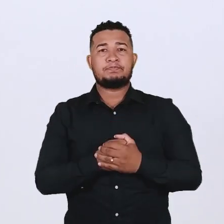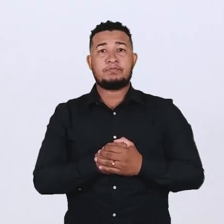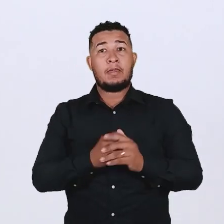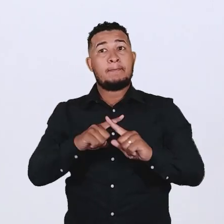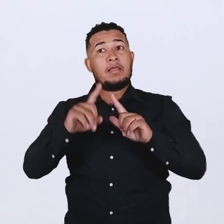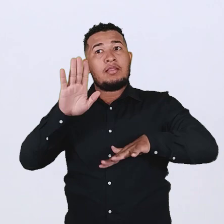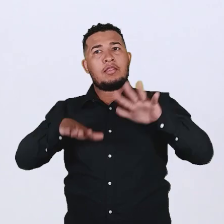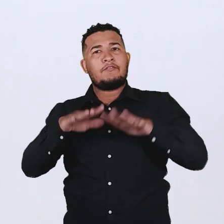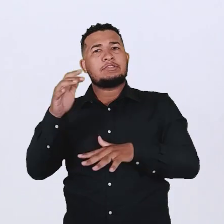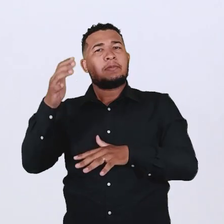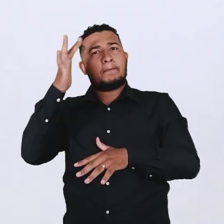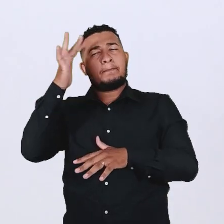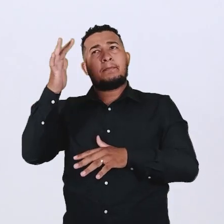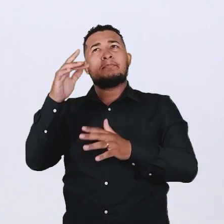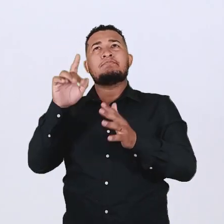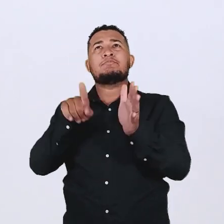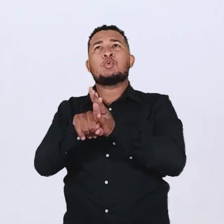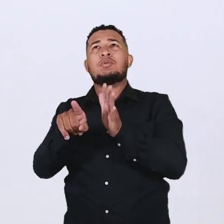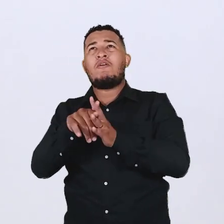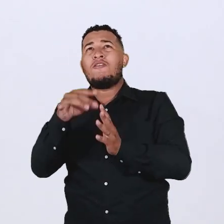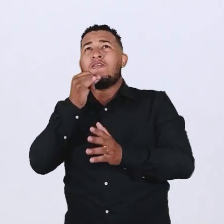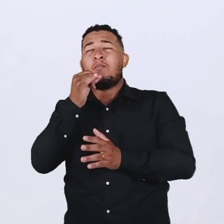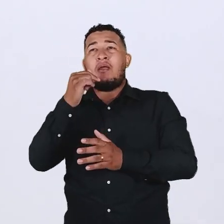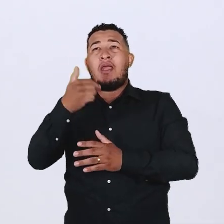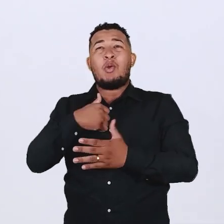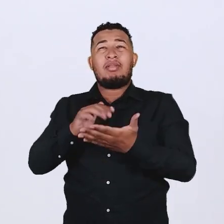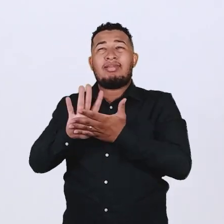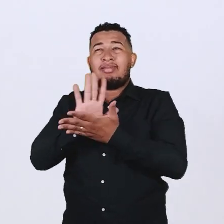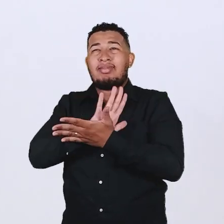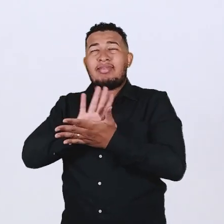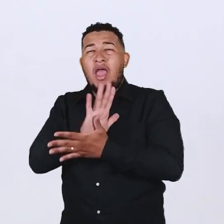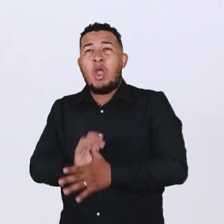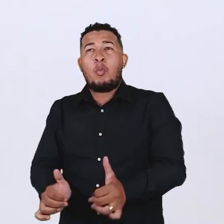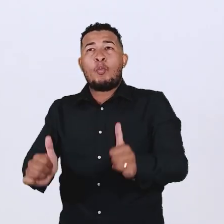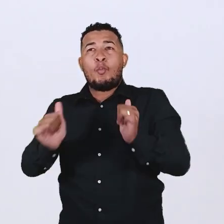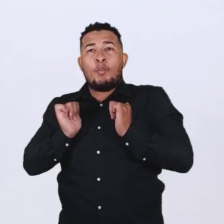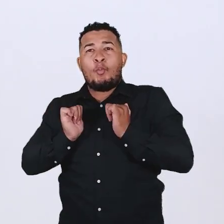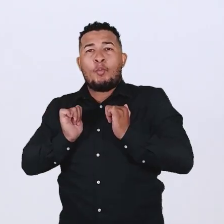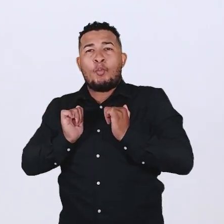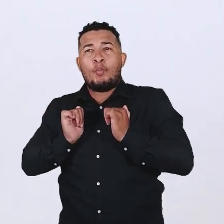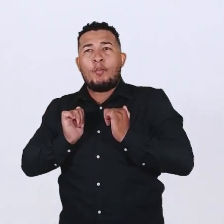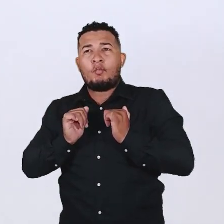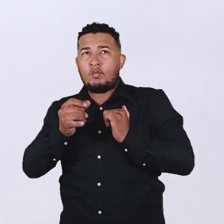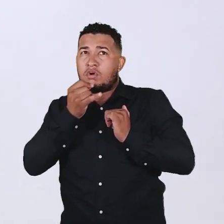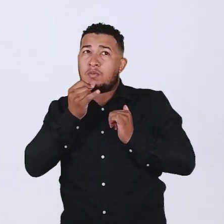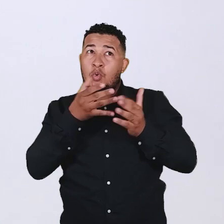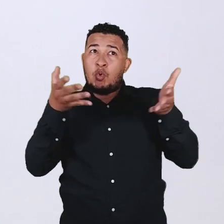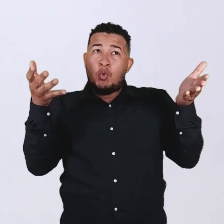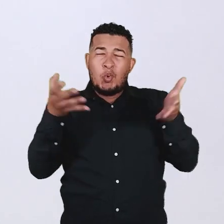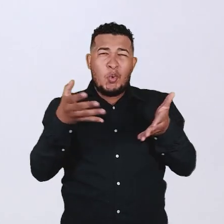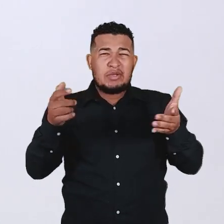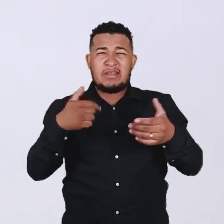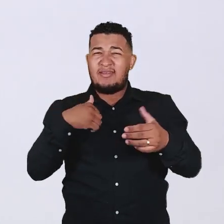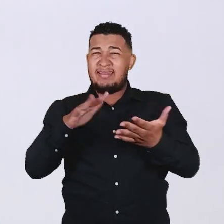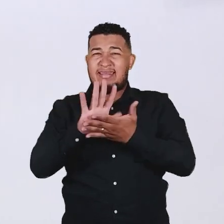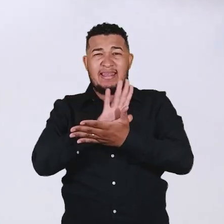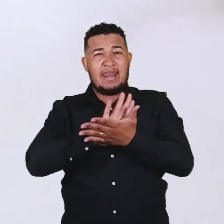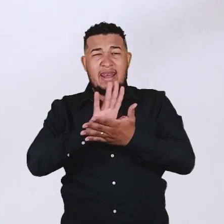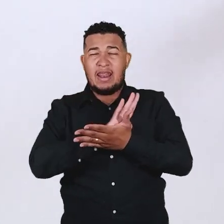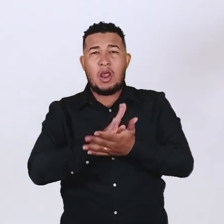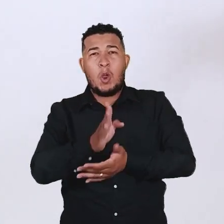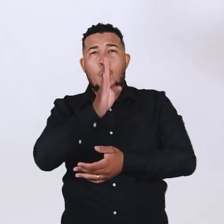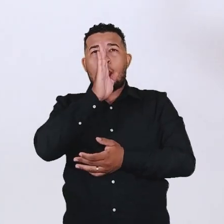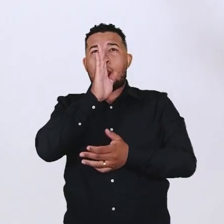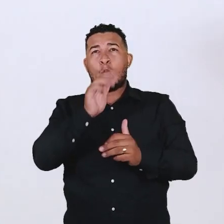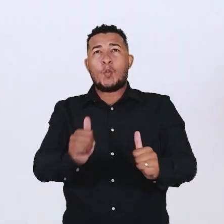semana. Mas aí talvez você possa perguntar, Fabrício, eu não estou fazendo nada de atividade física hoje. A minha situação atual, eu não